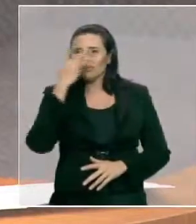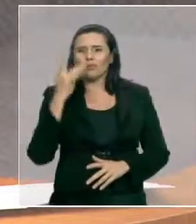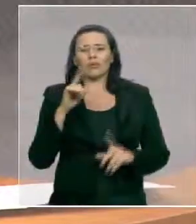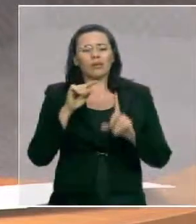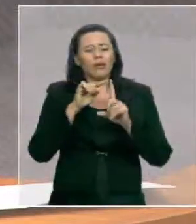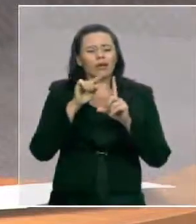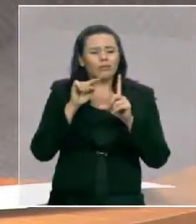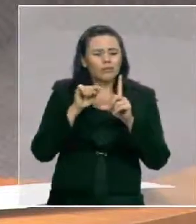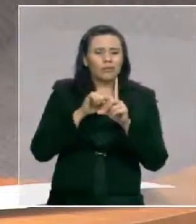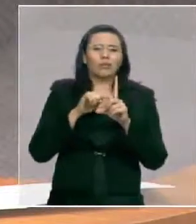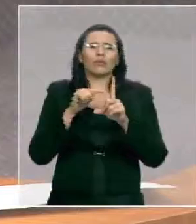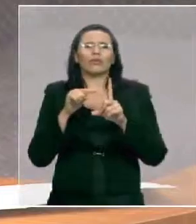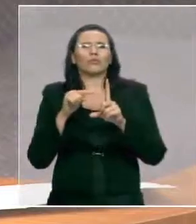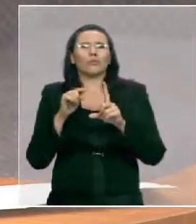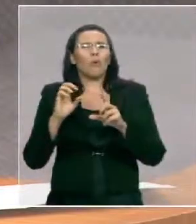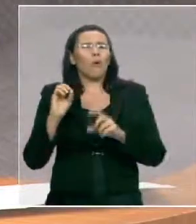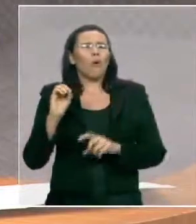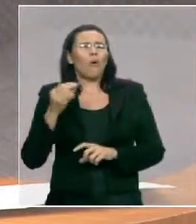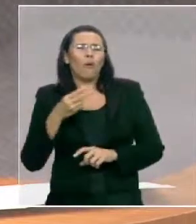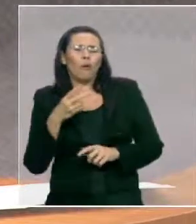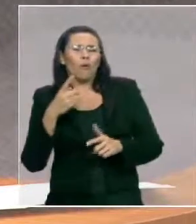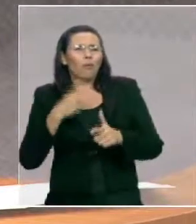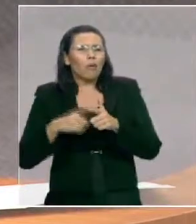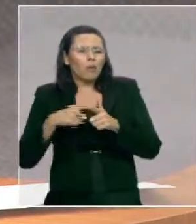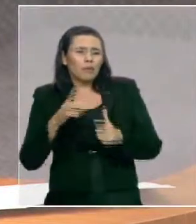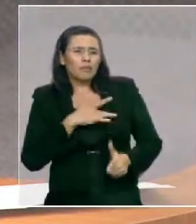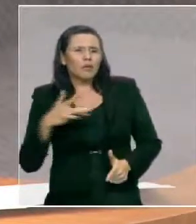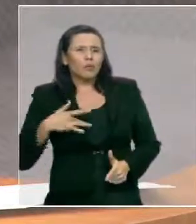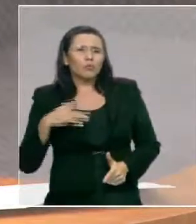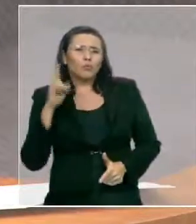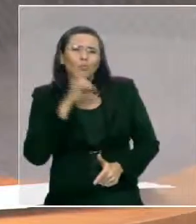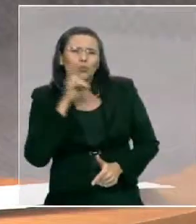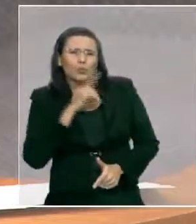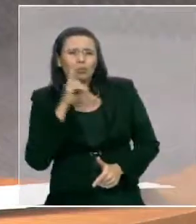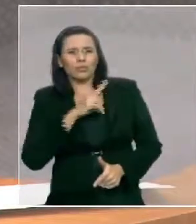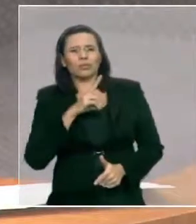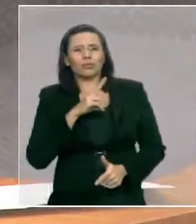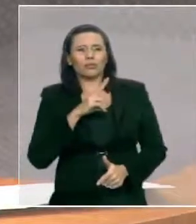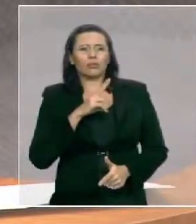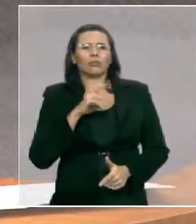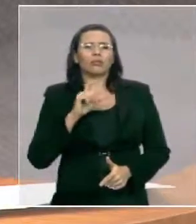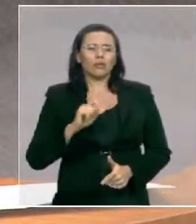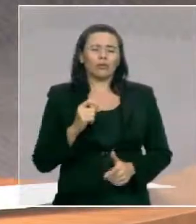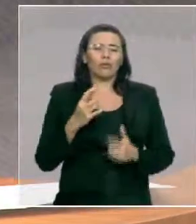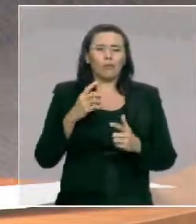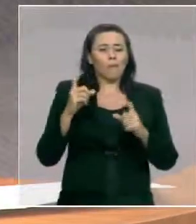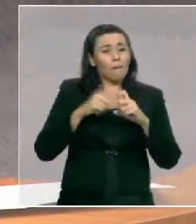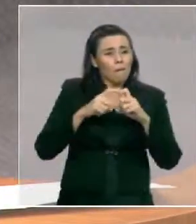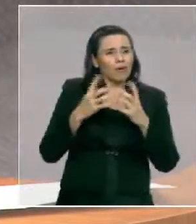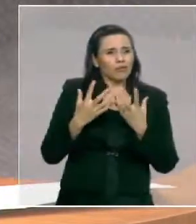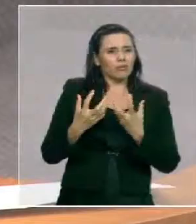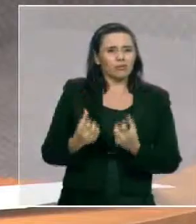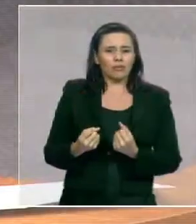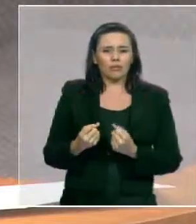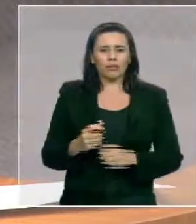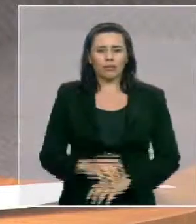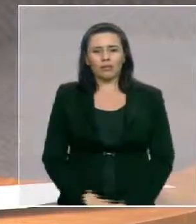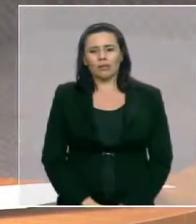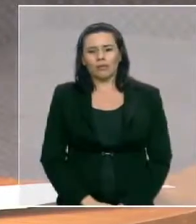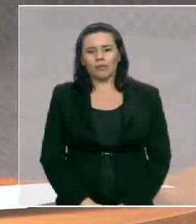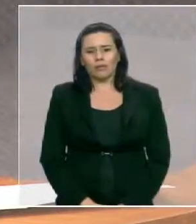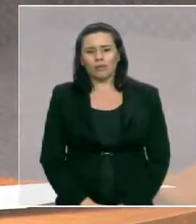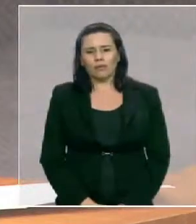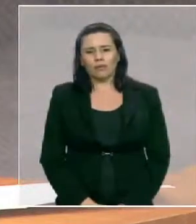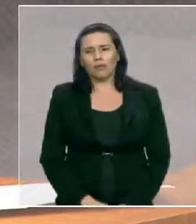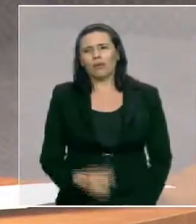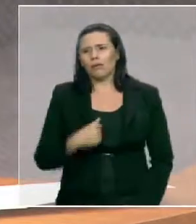acontecendo. Eu não sei se vocês conseguem entender, se vocês têm o mesmo pensamento que eu,